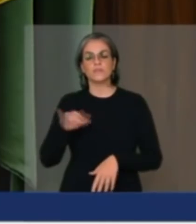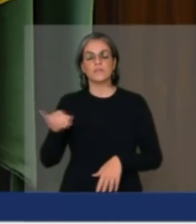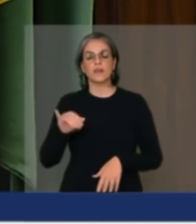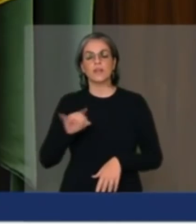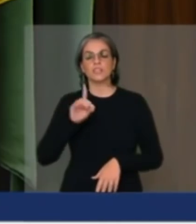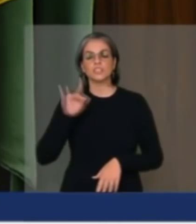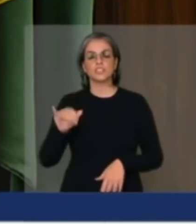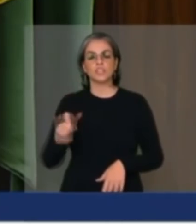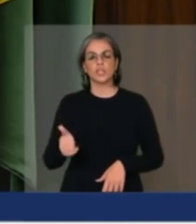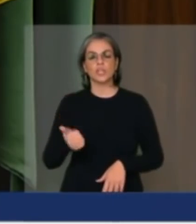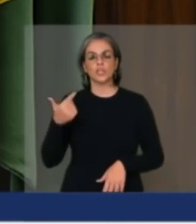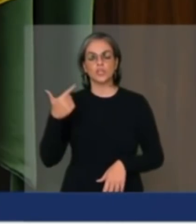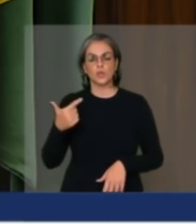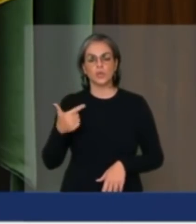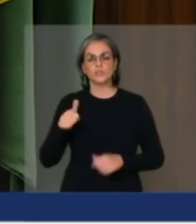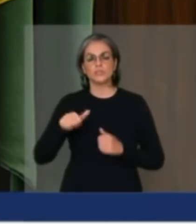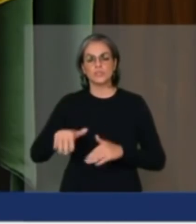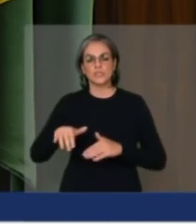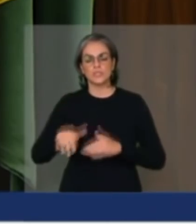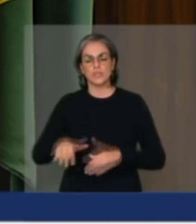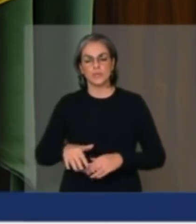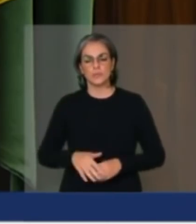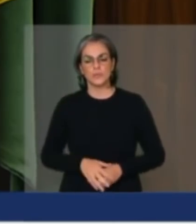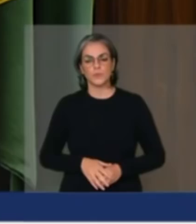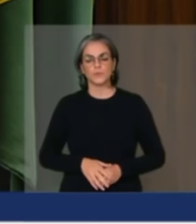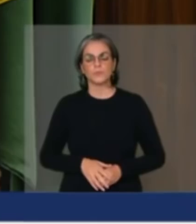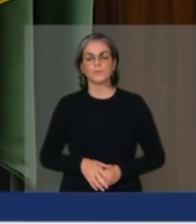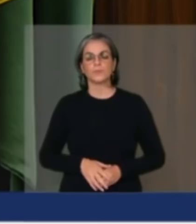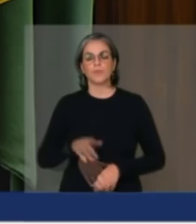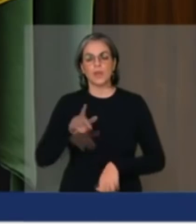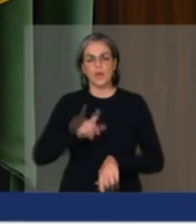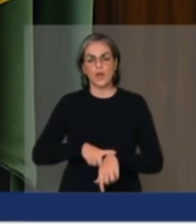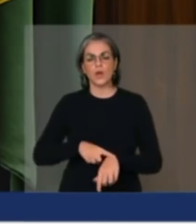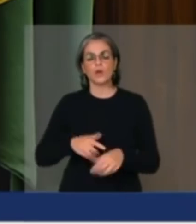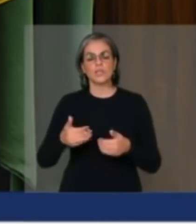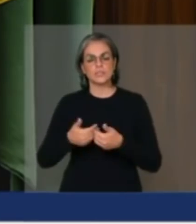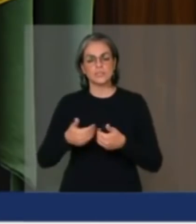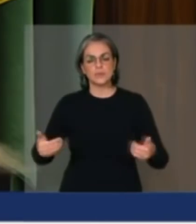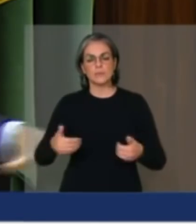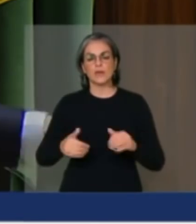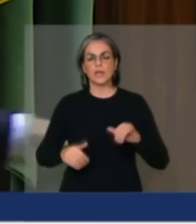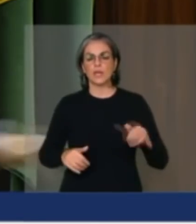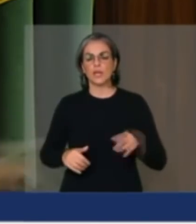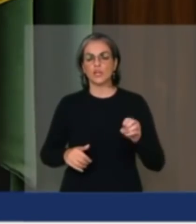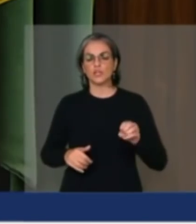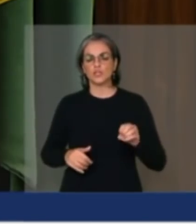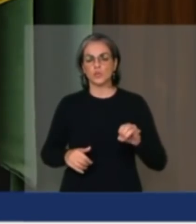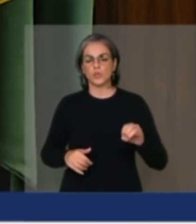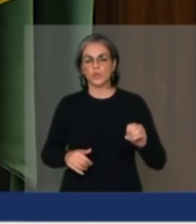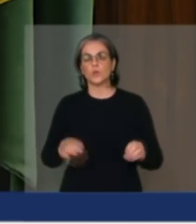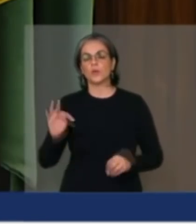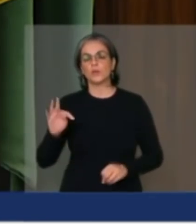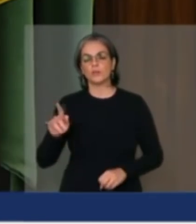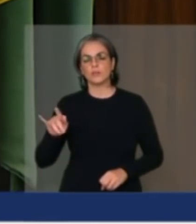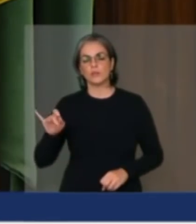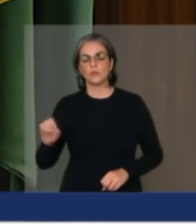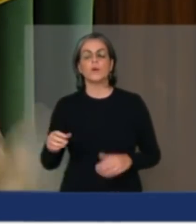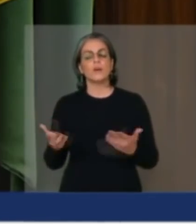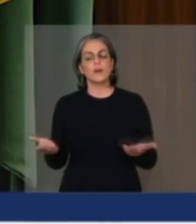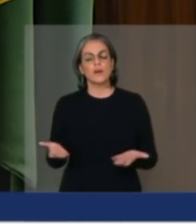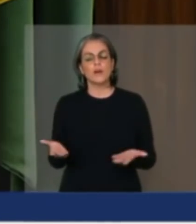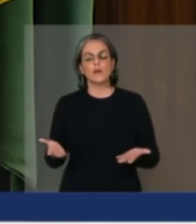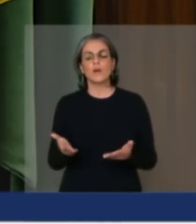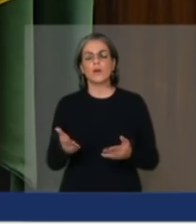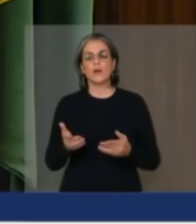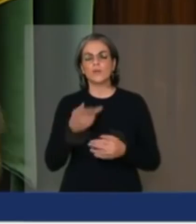no dia 12 de setembro. Então, a hora é de separar o joio do trigo. Para finalizar tudo isso que eu falei aqui, em uma